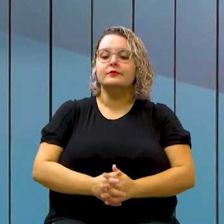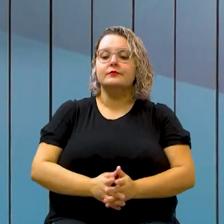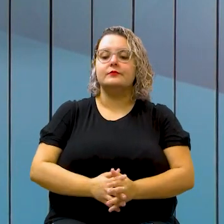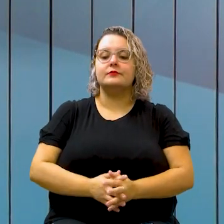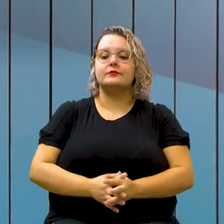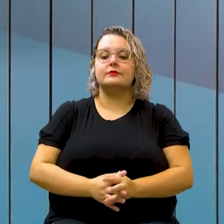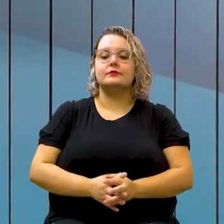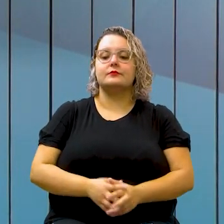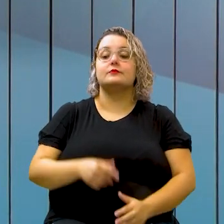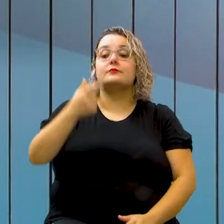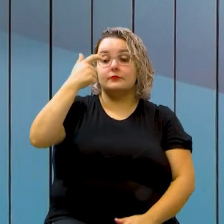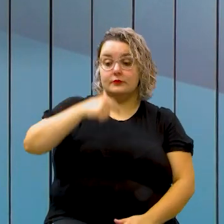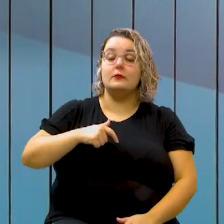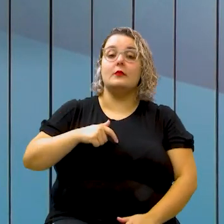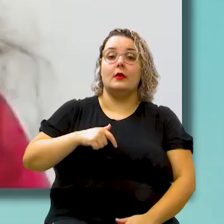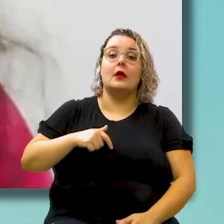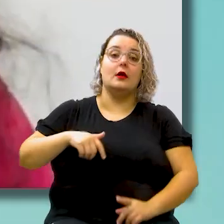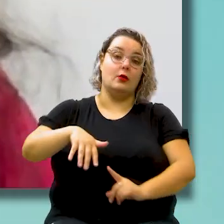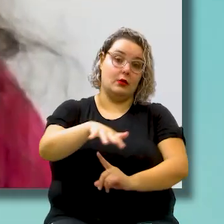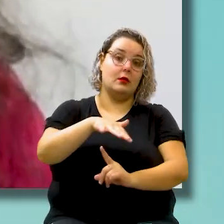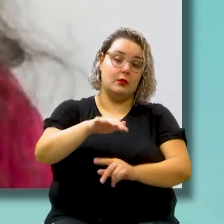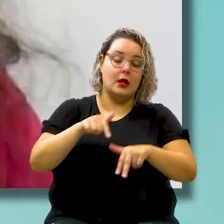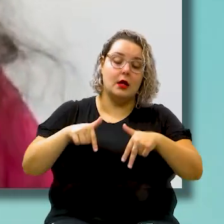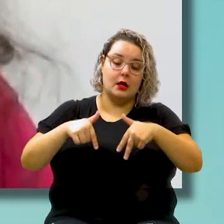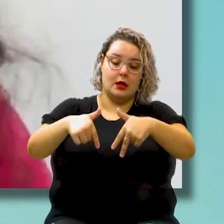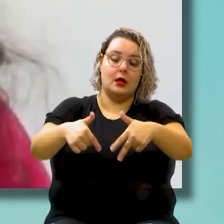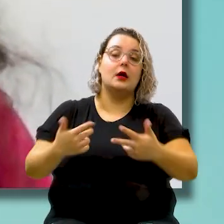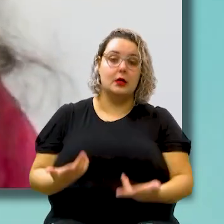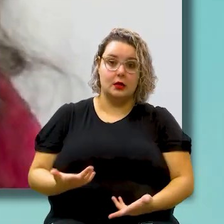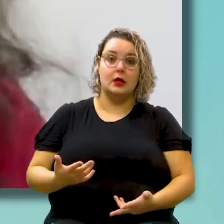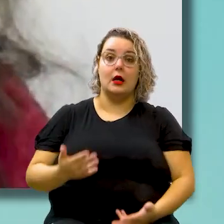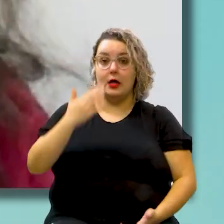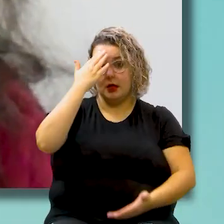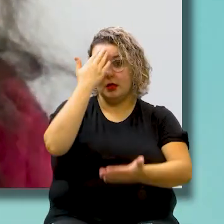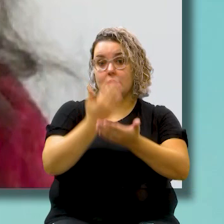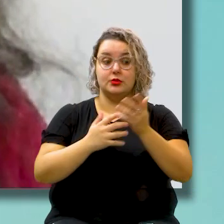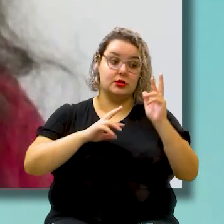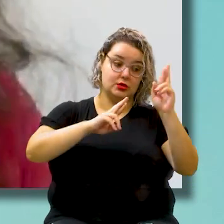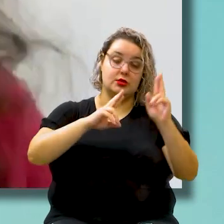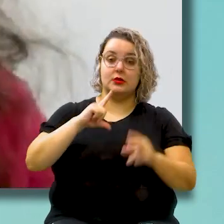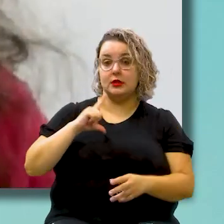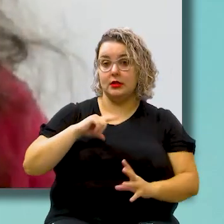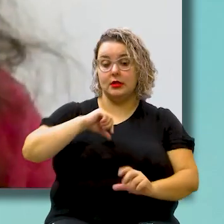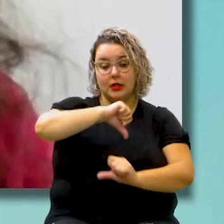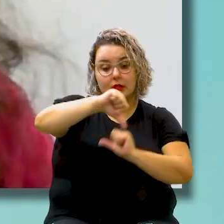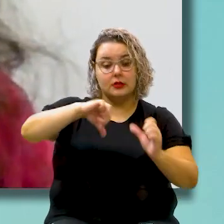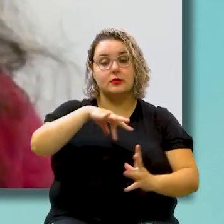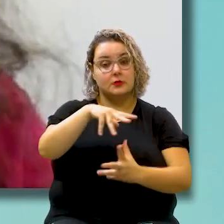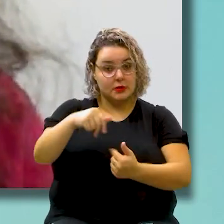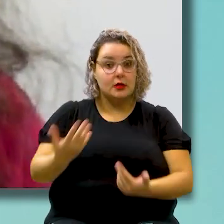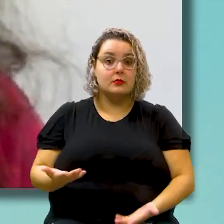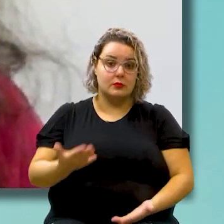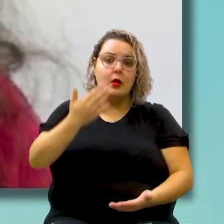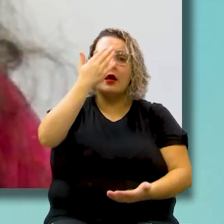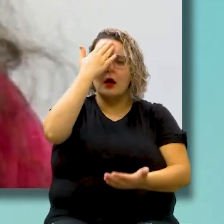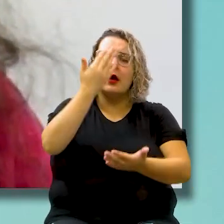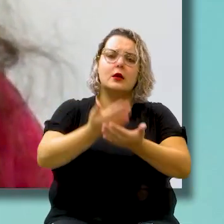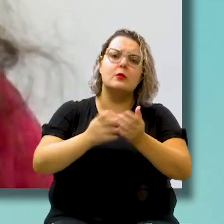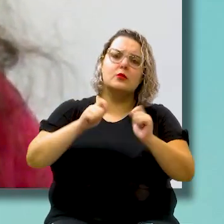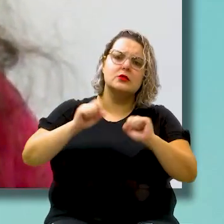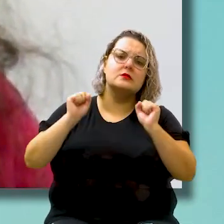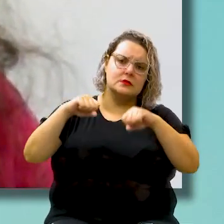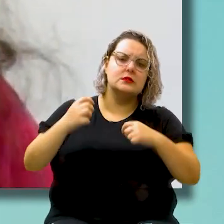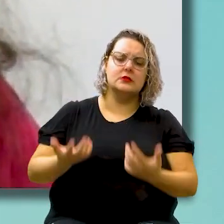humanidade. eu sou ambientalista, né, uma pessoa que acredita e tem muita esperança na transformação do mundo, e, portanto, eu acredito